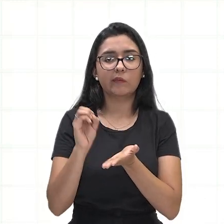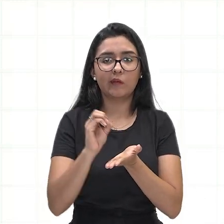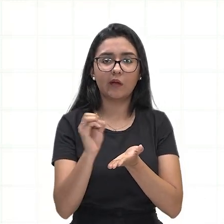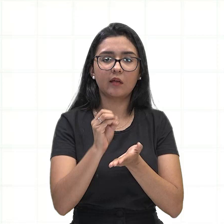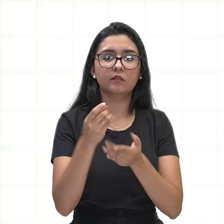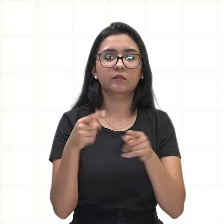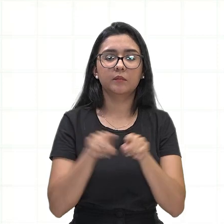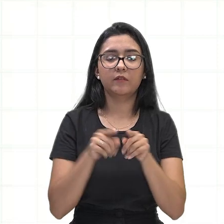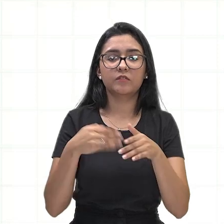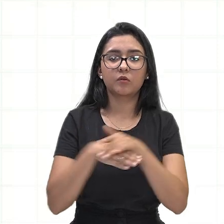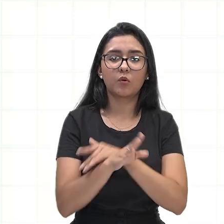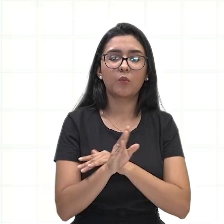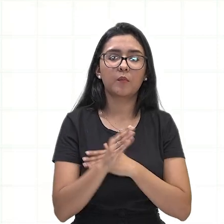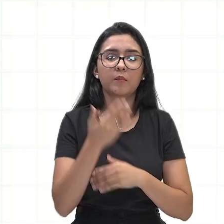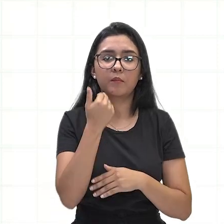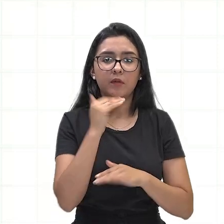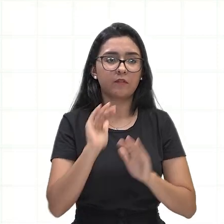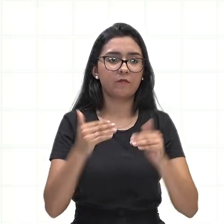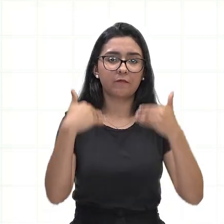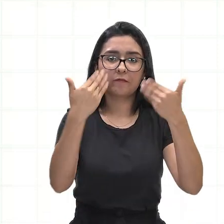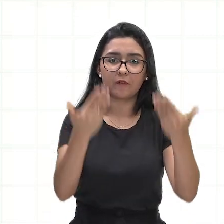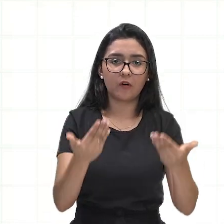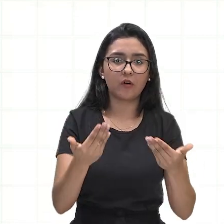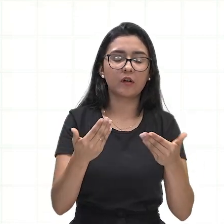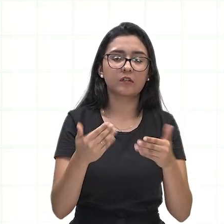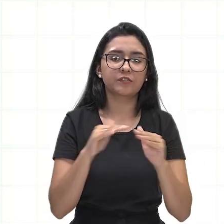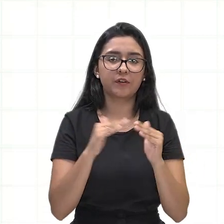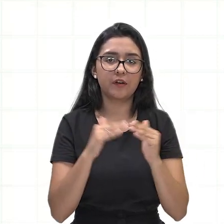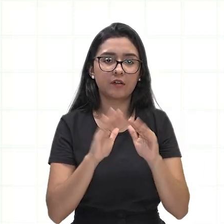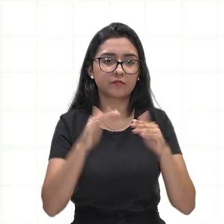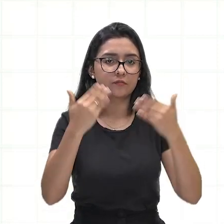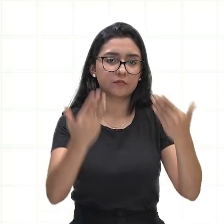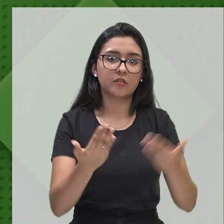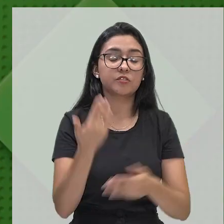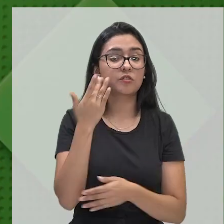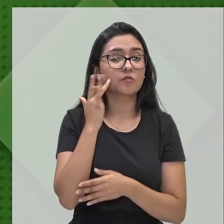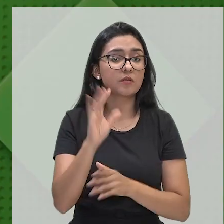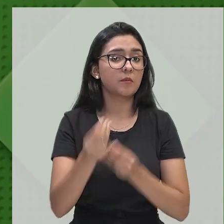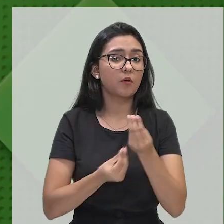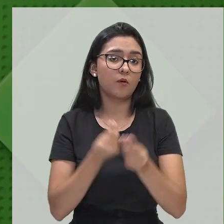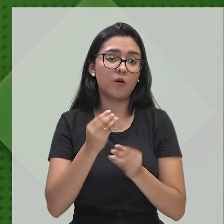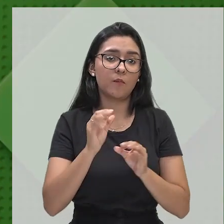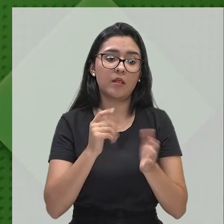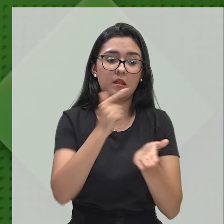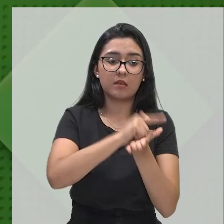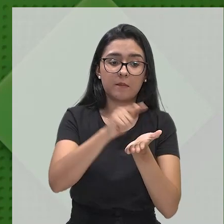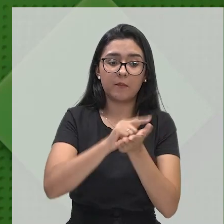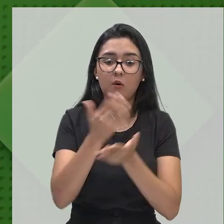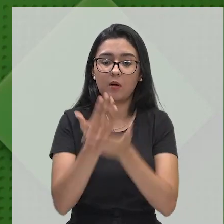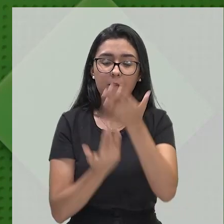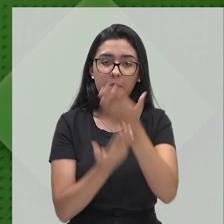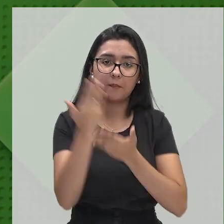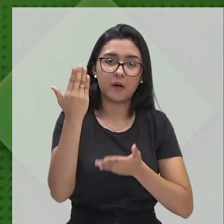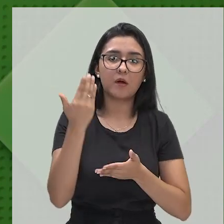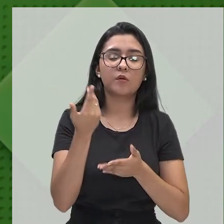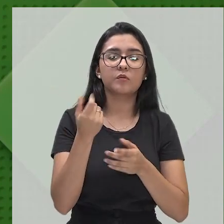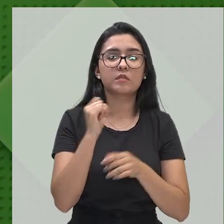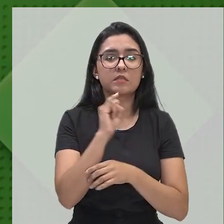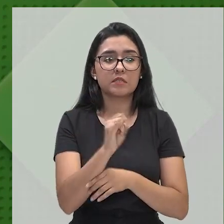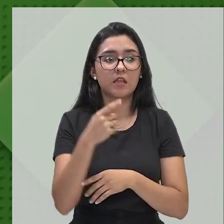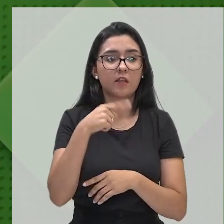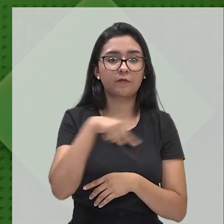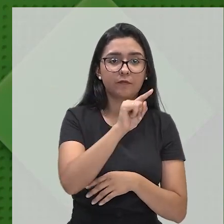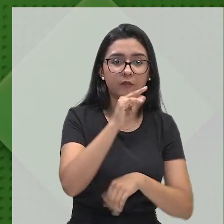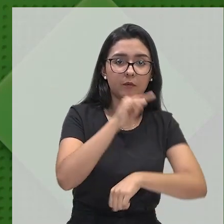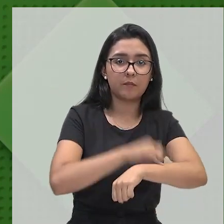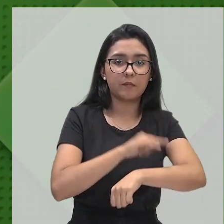Muitas vezes a gente está acostumado a ir comer comida fora da nossa residência, a gente não sabe como que a pessoa fez a higiene das mãos, né? Se ela foi